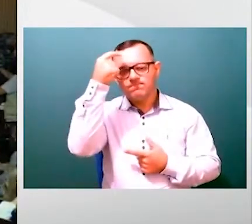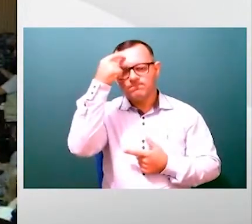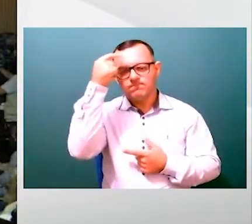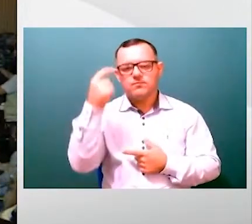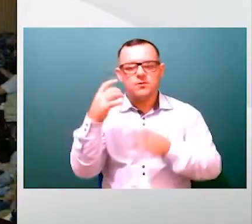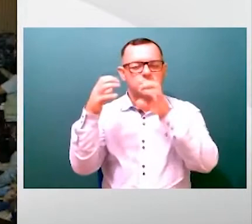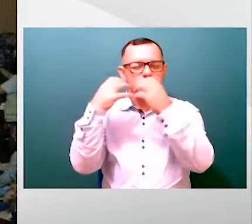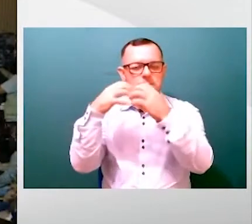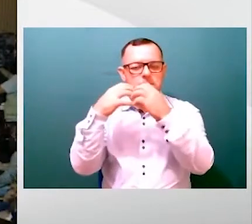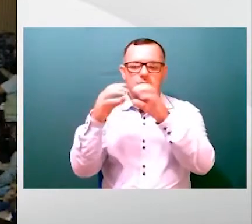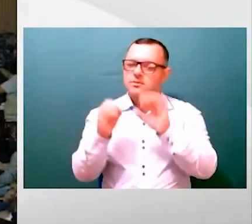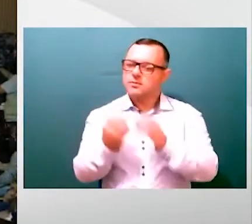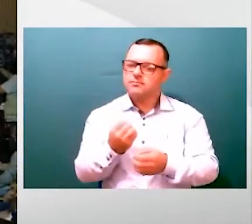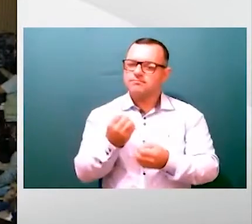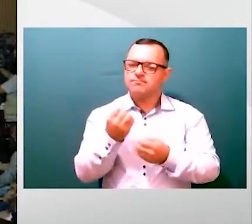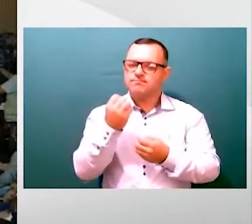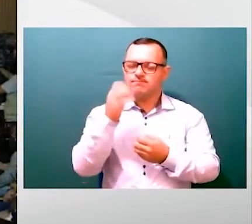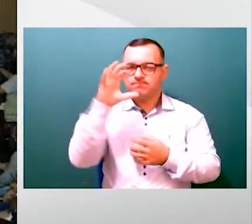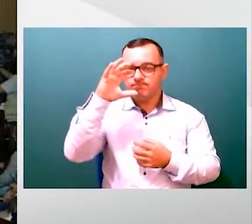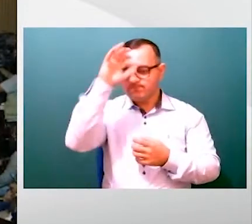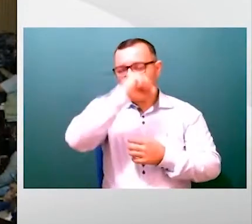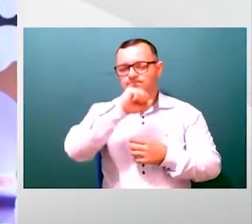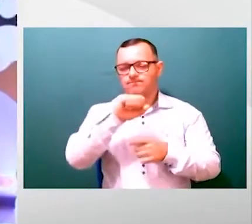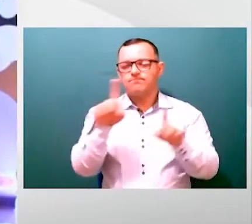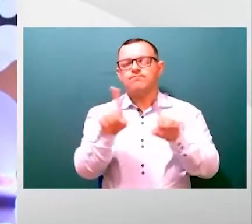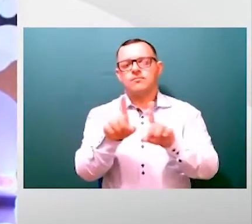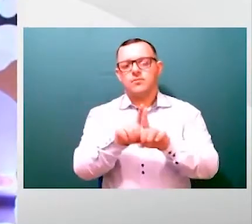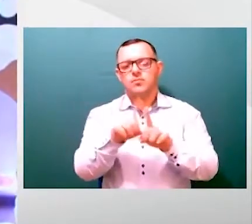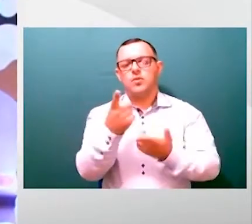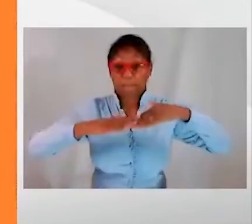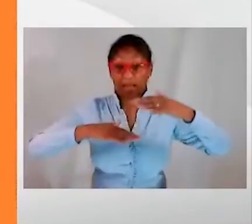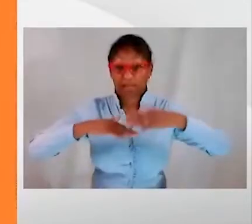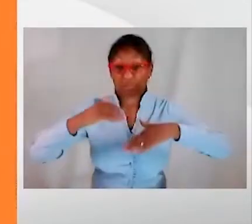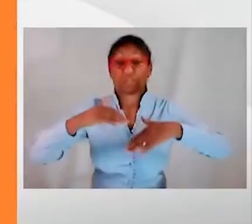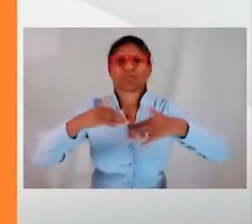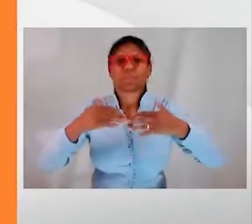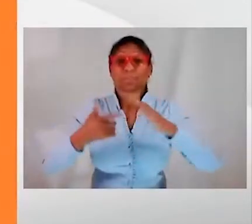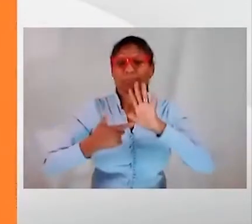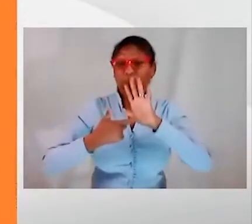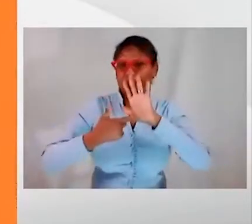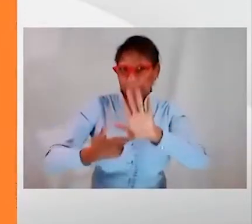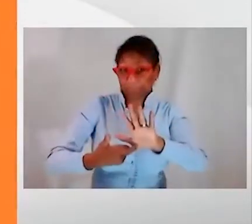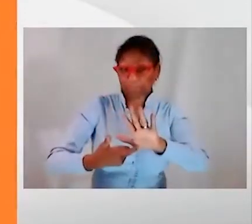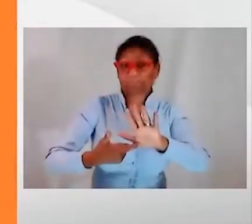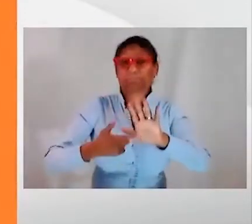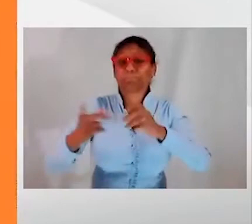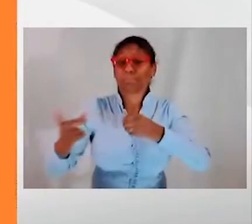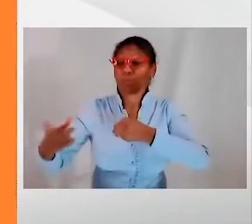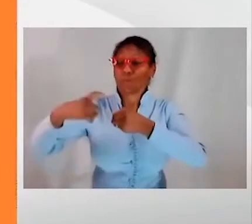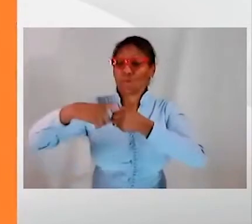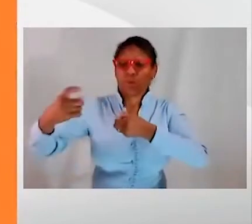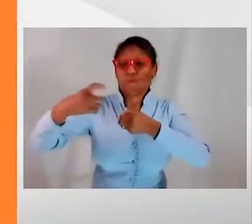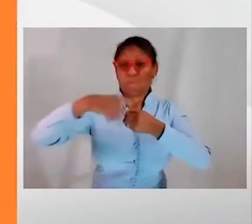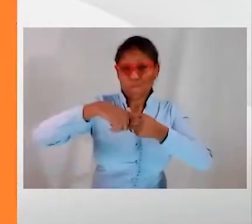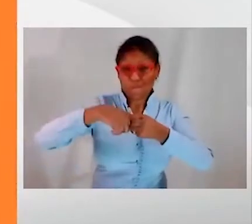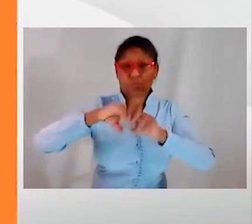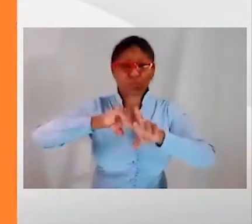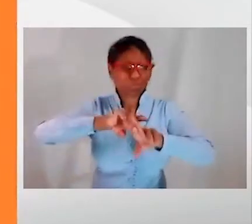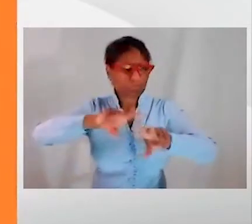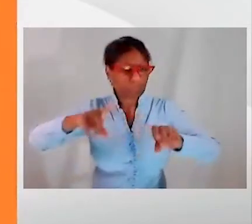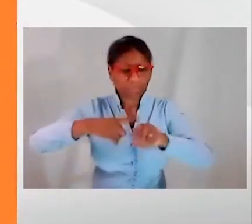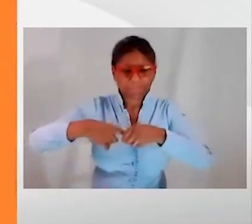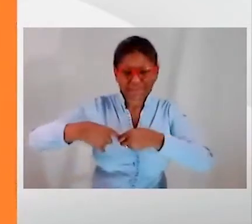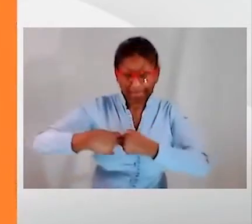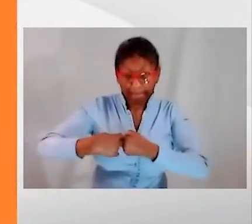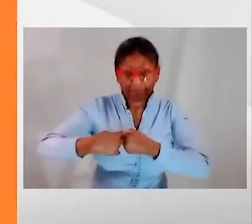e que se tenha investimento público também para o cuidado com os animais. estabelecer convênios com municípios para atender animais em situação